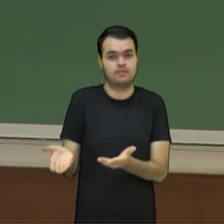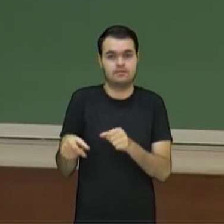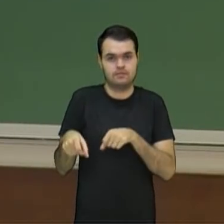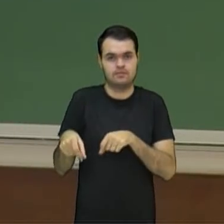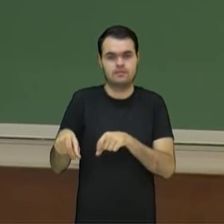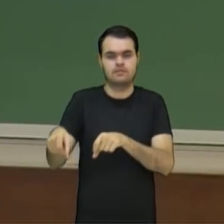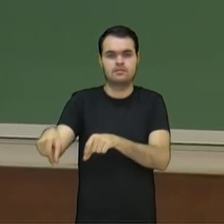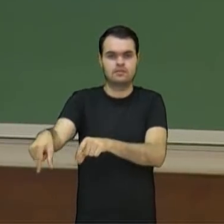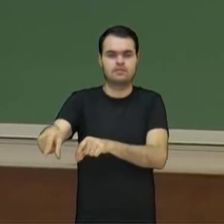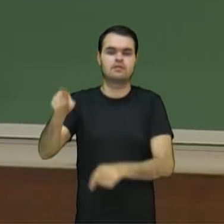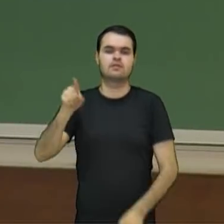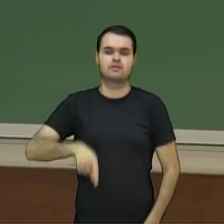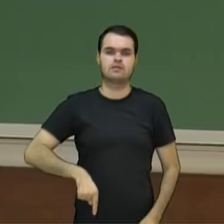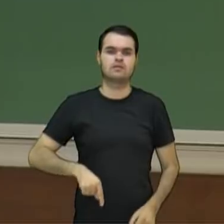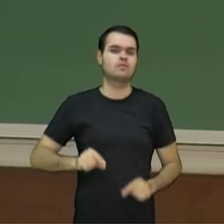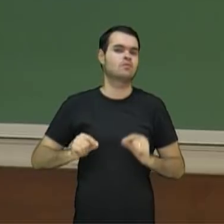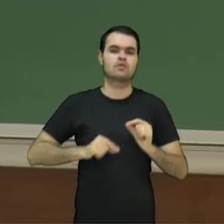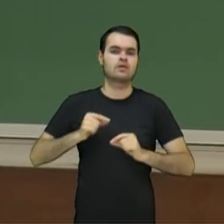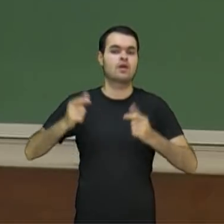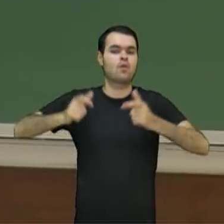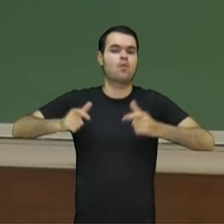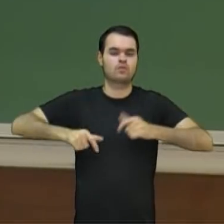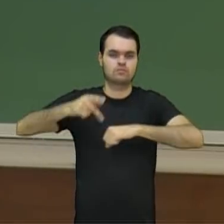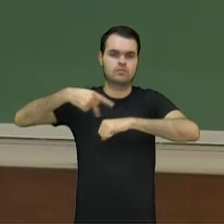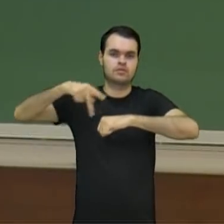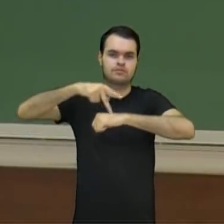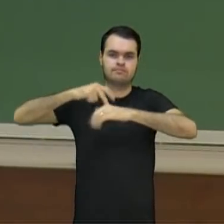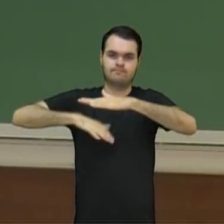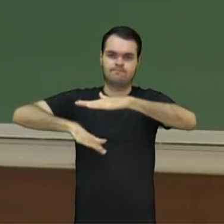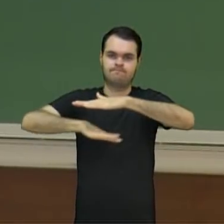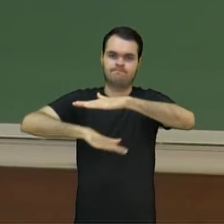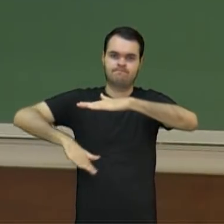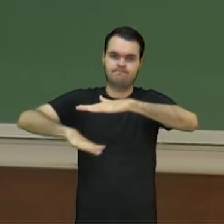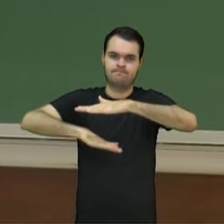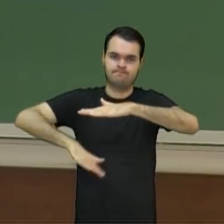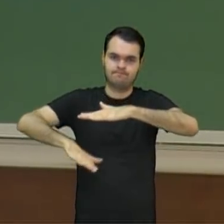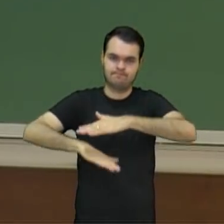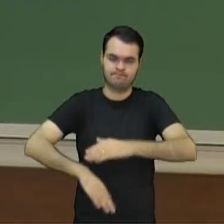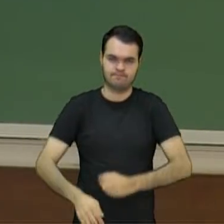ser desenvolvida normalmente em países menos desenvolvidos.